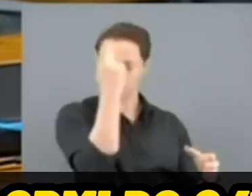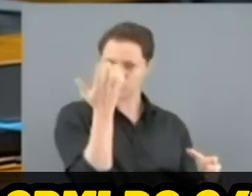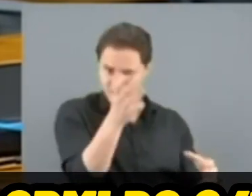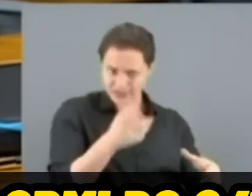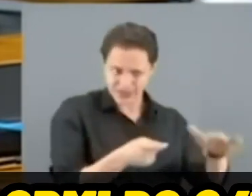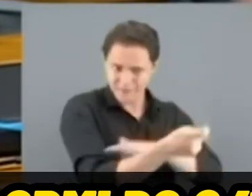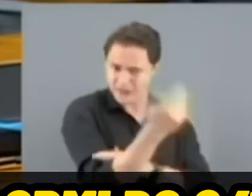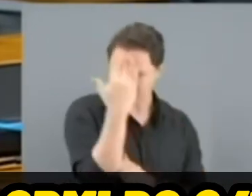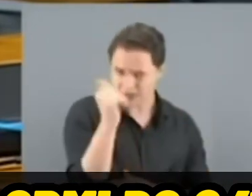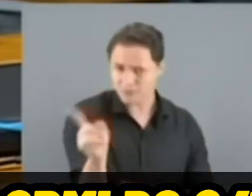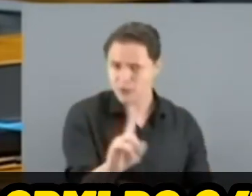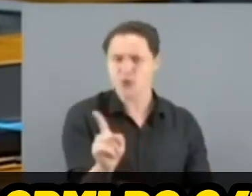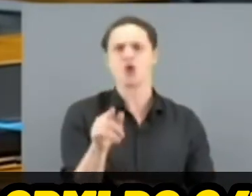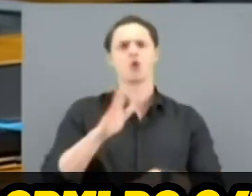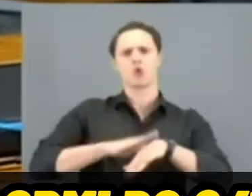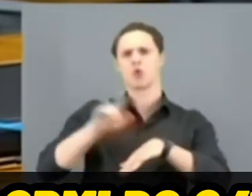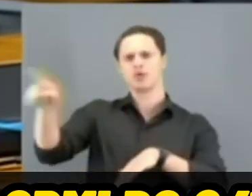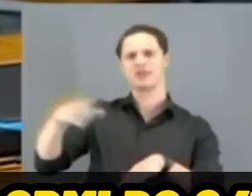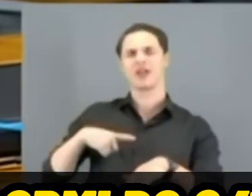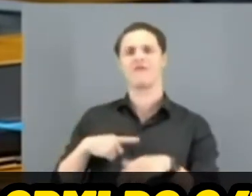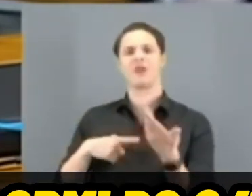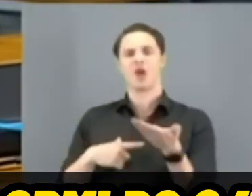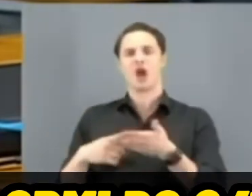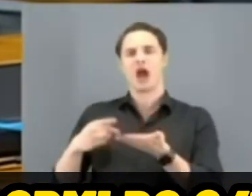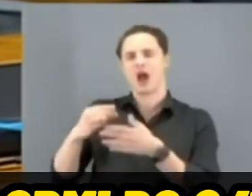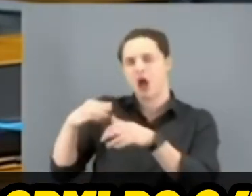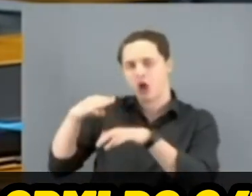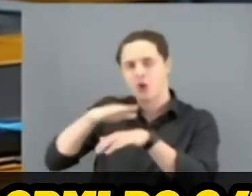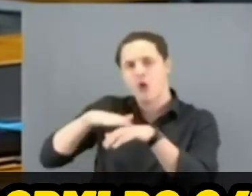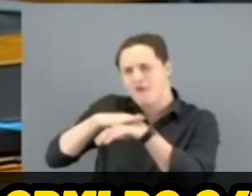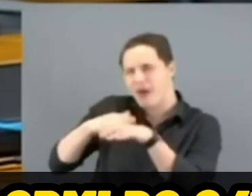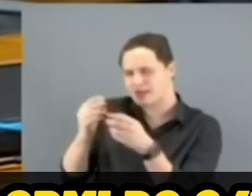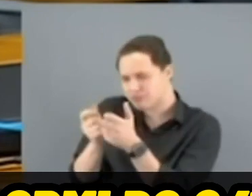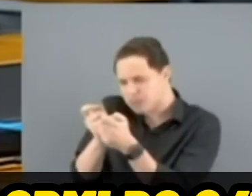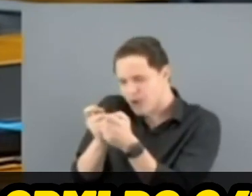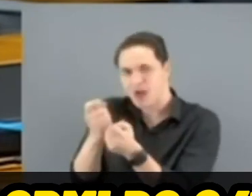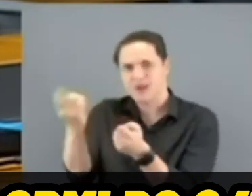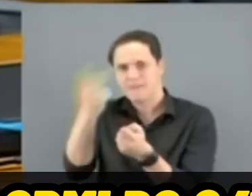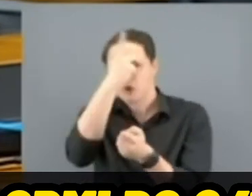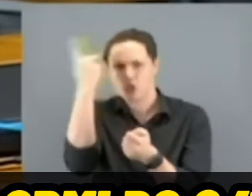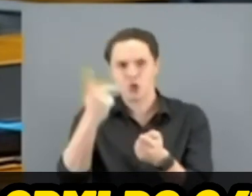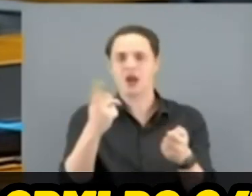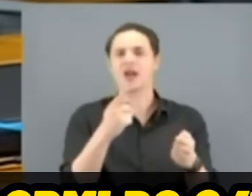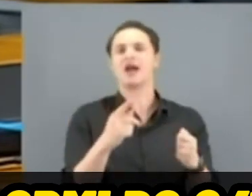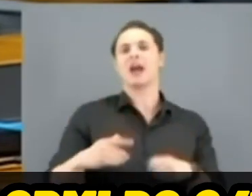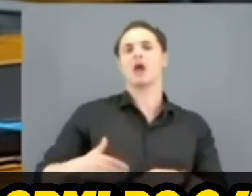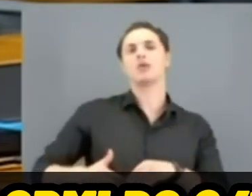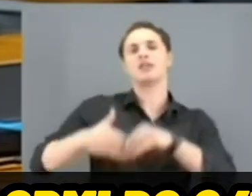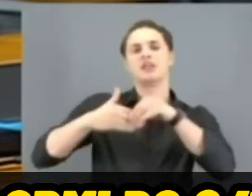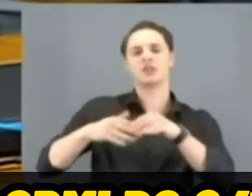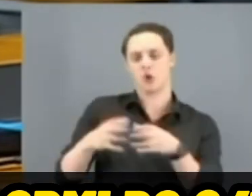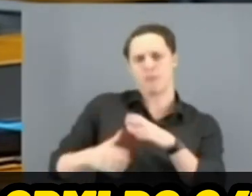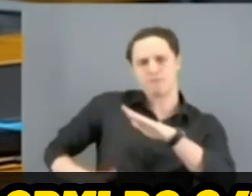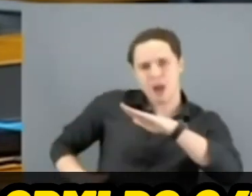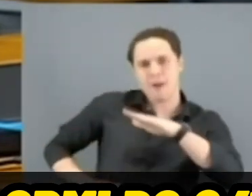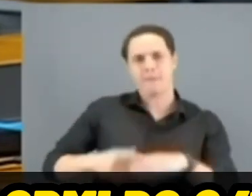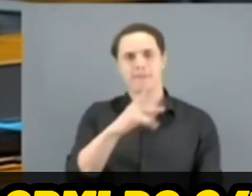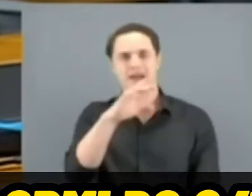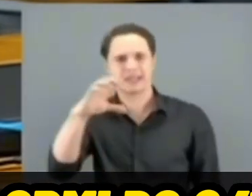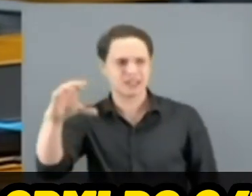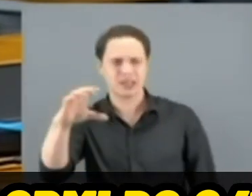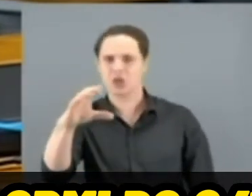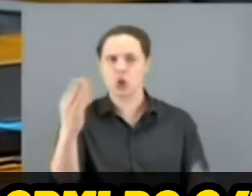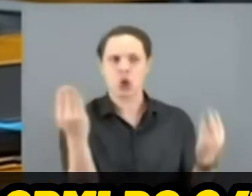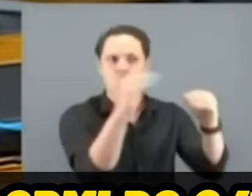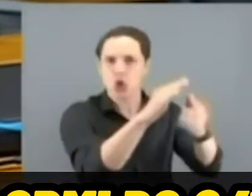saiu o diálogo cabuloso de um líder do PCC, ninguém foi atrás querer colocar 17 anos na cadeia daquele vagabundo. Ninguém chegou lá e colocou o dedo na